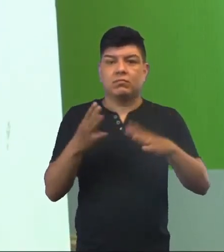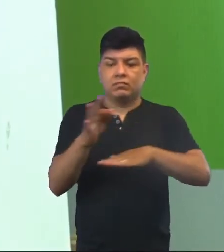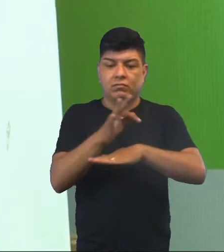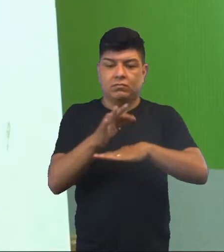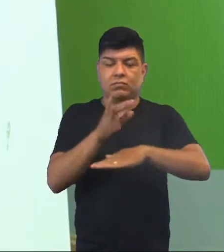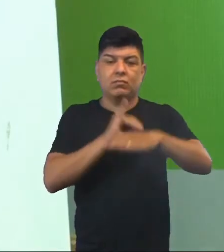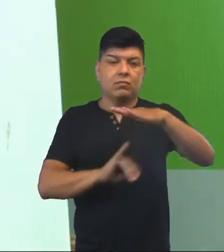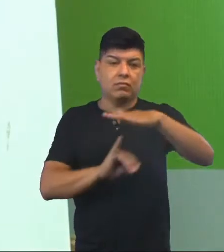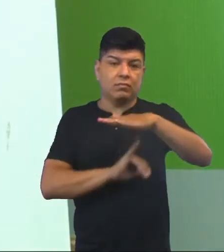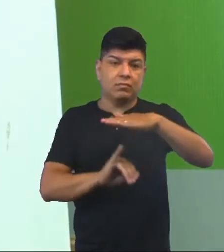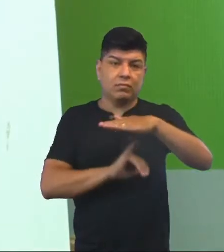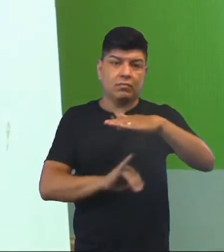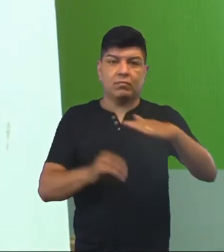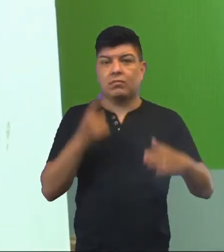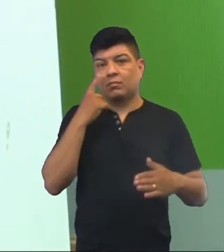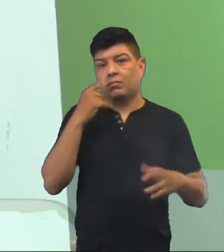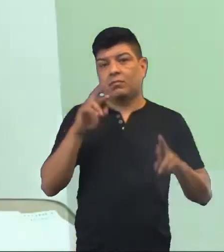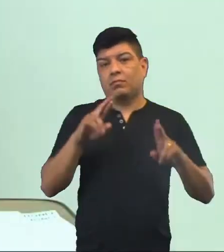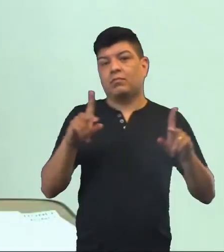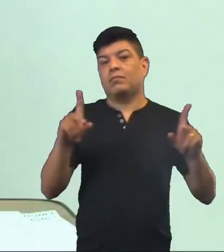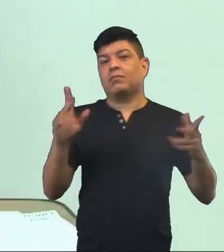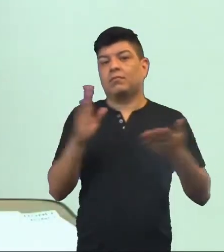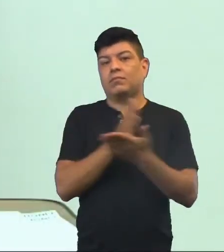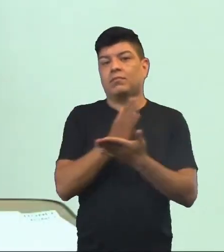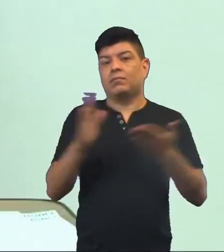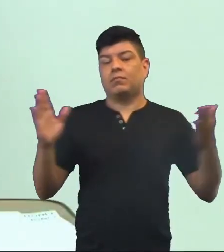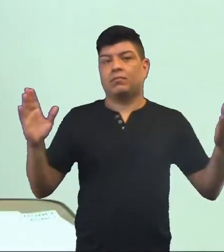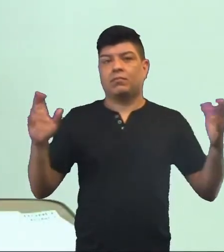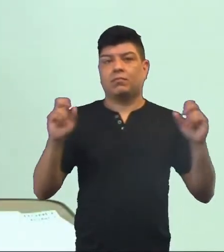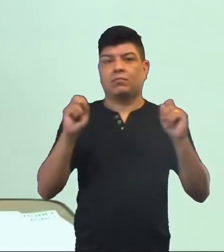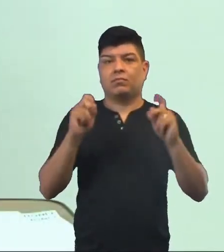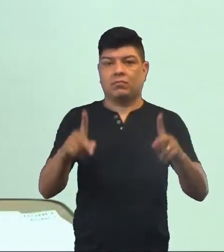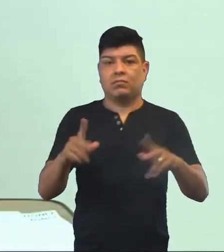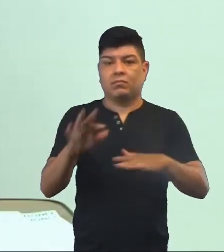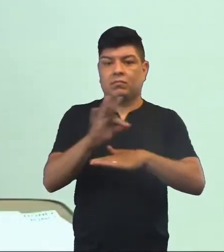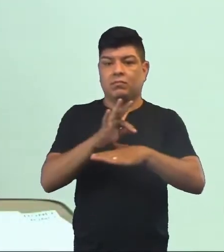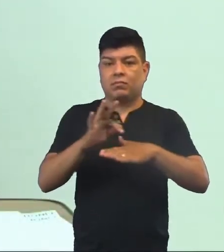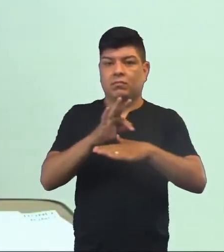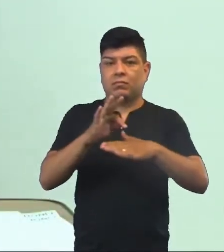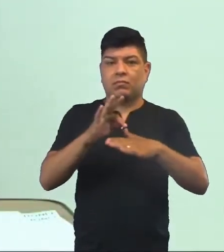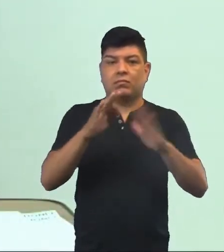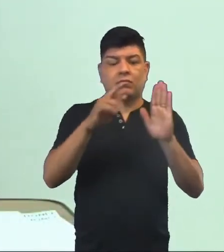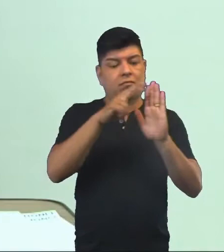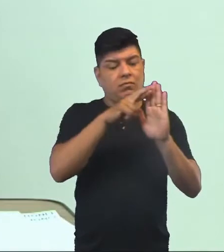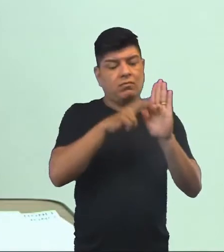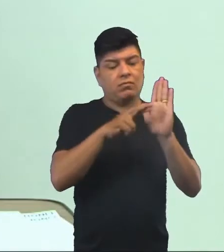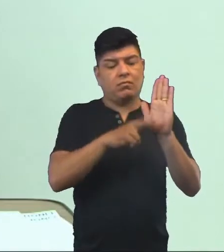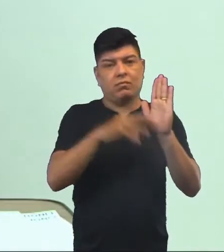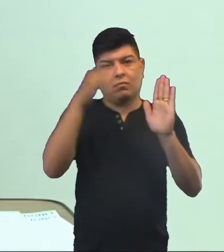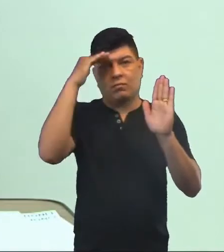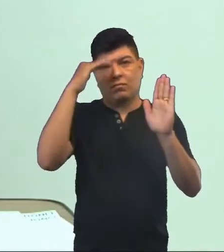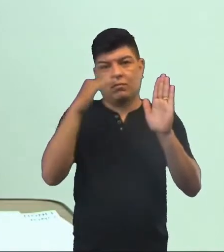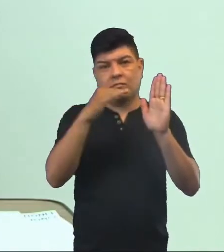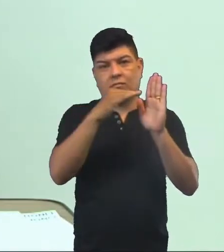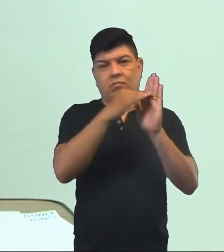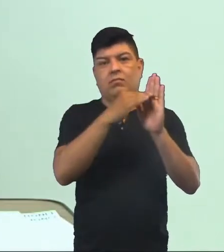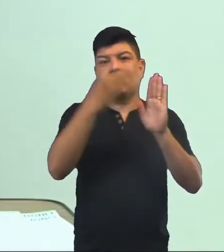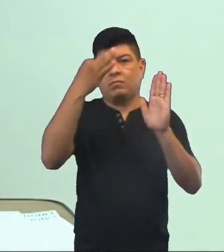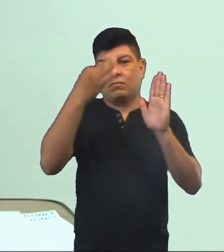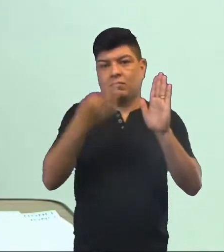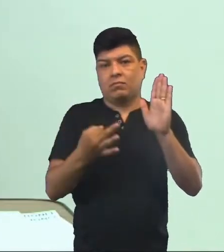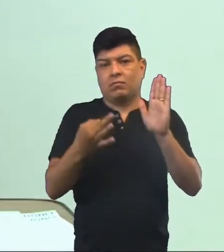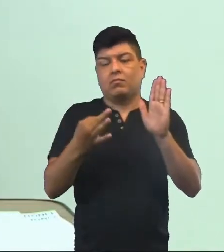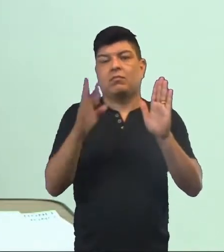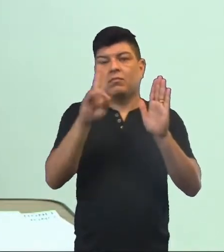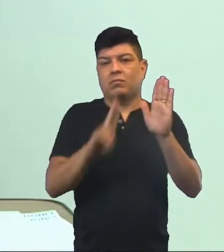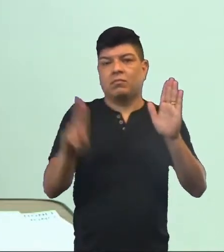formal e informal. A gente vê algumas diferenças aí, tá? A formal, ela segue rigorosamente as regras da gramática, a pronúncia correta,